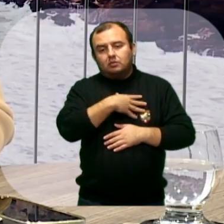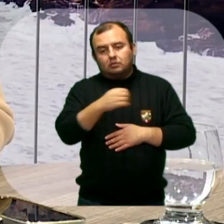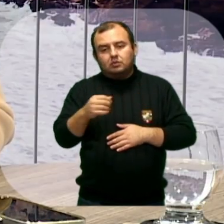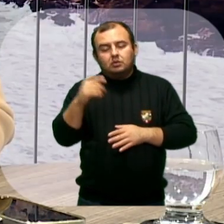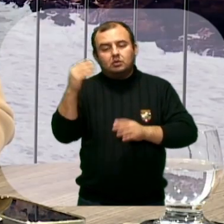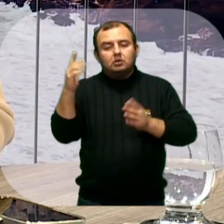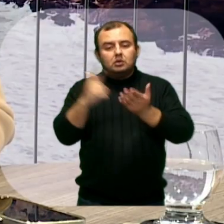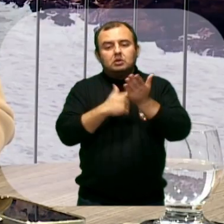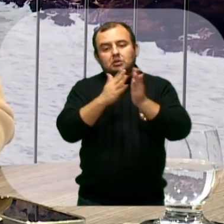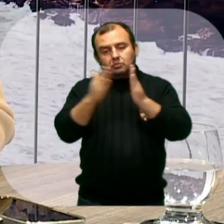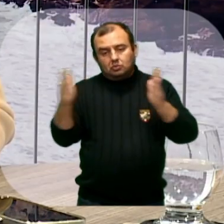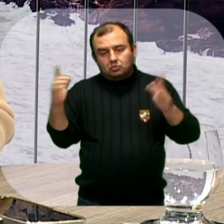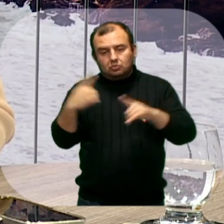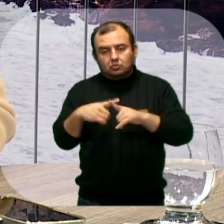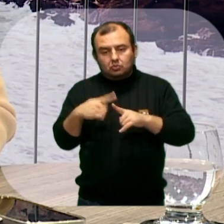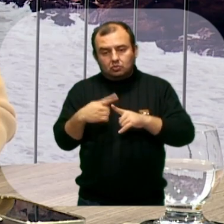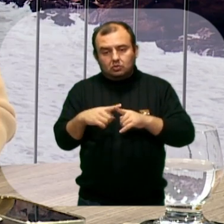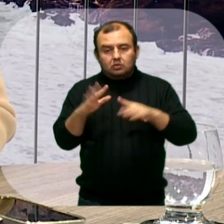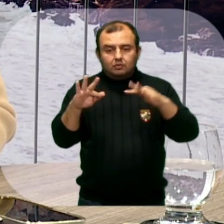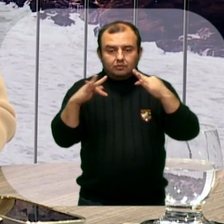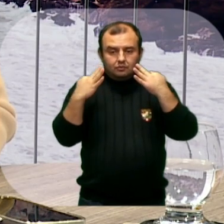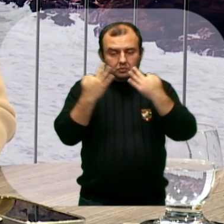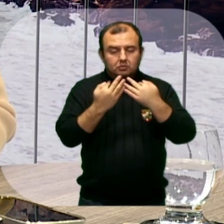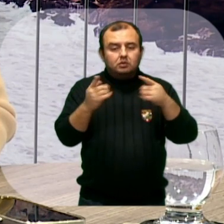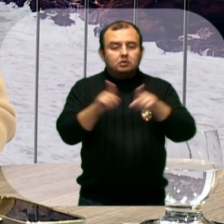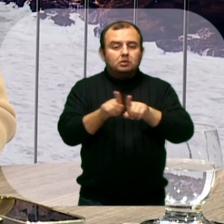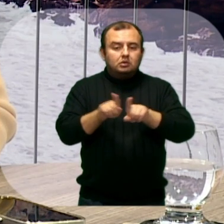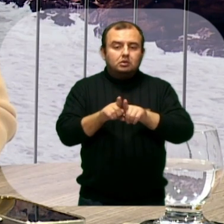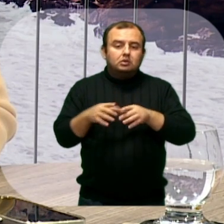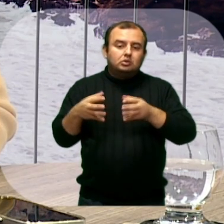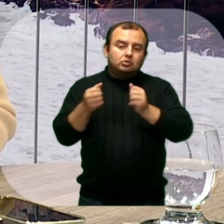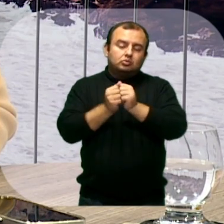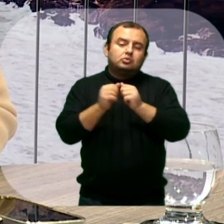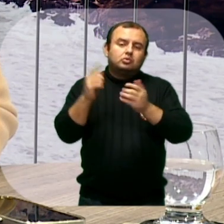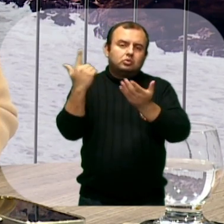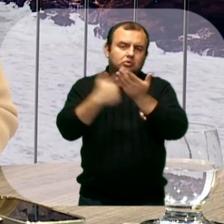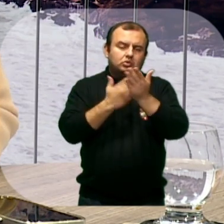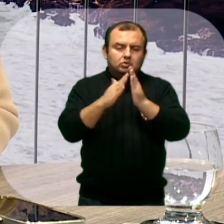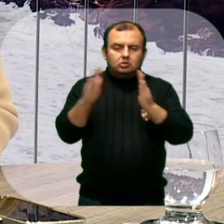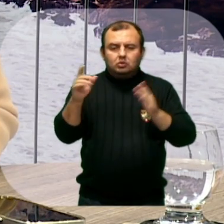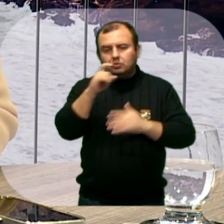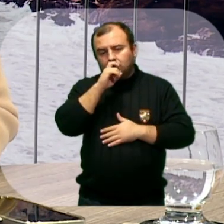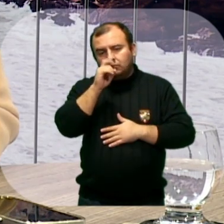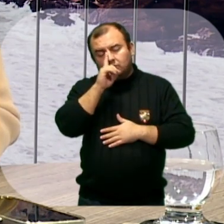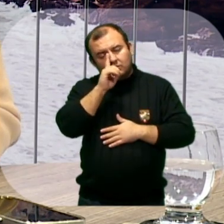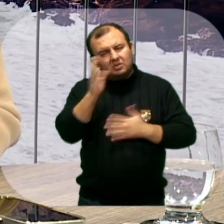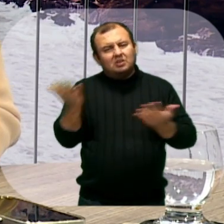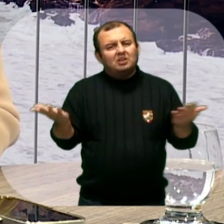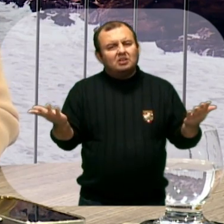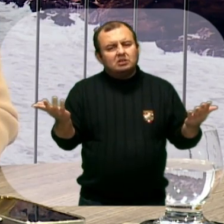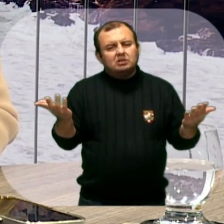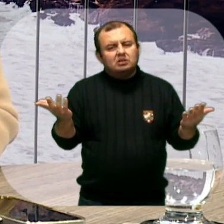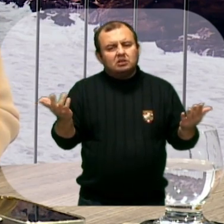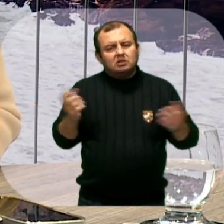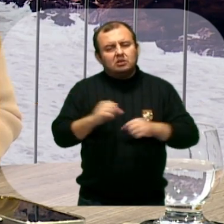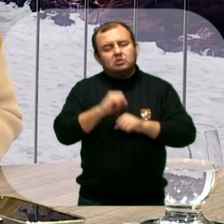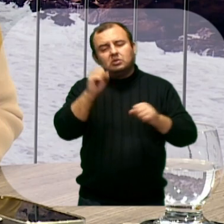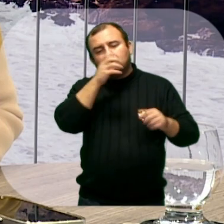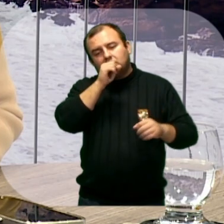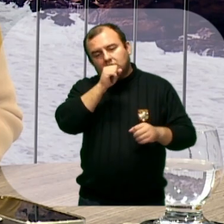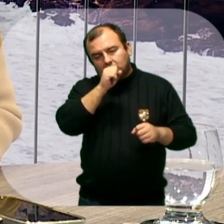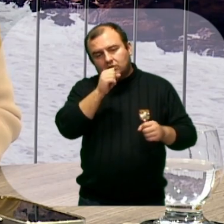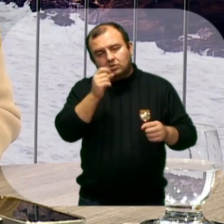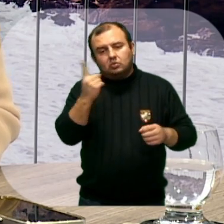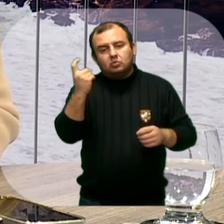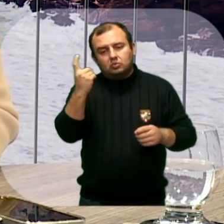biblioteca, porque a gente queria trazer as famílias para a biblioteca. E aí um pai e uma mãe disseram, não, mas acordar no sábado